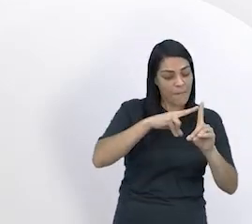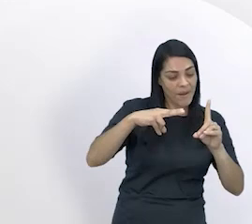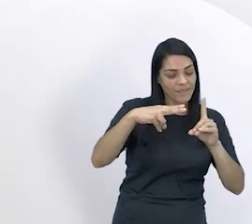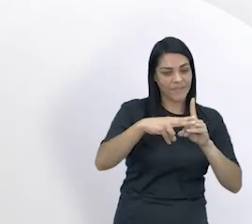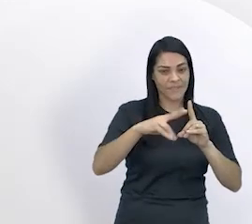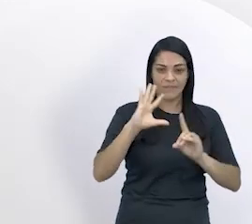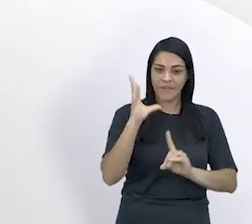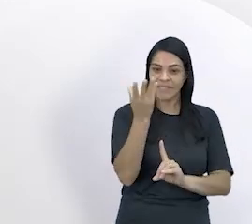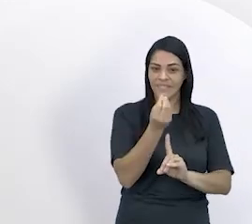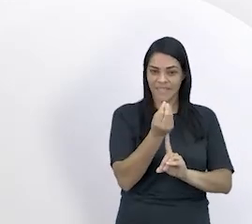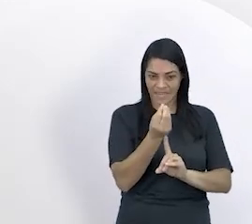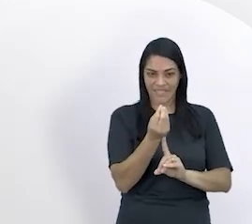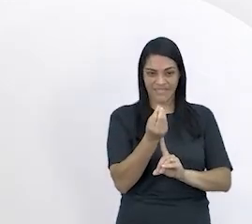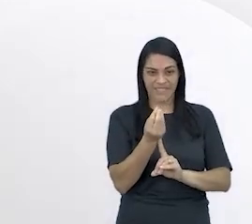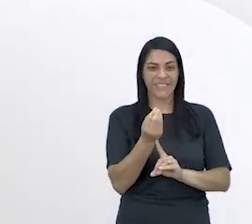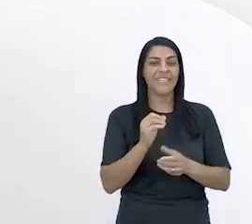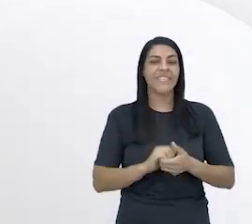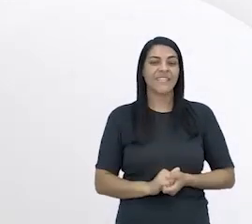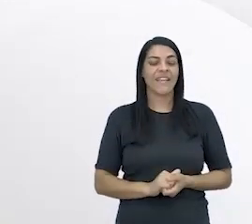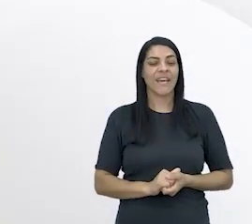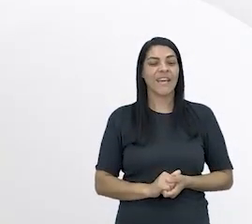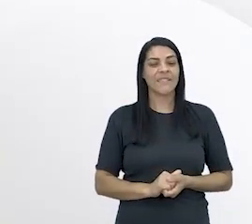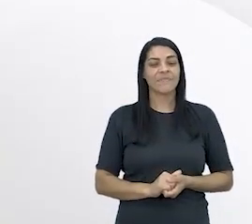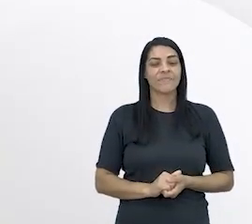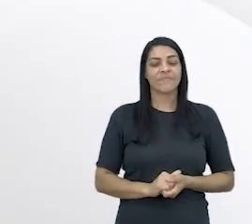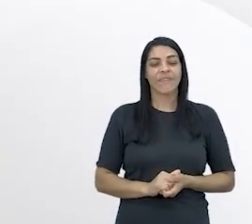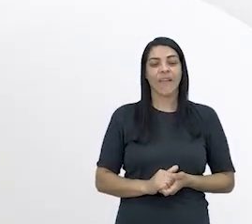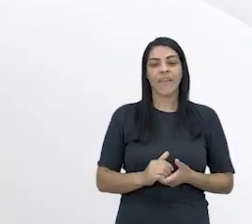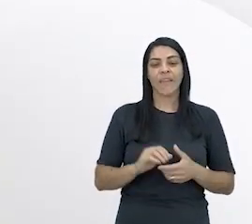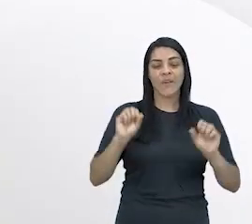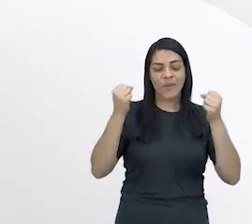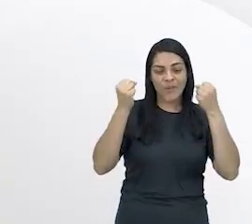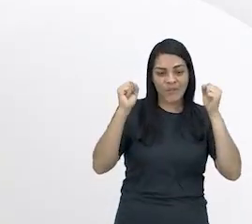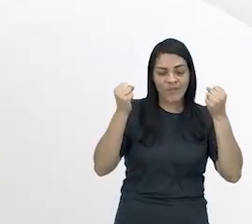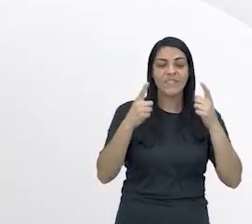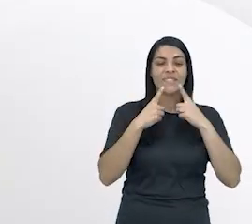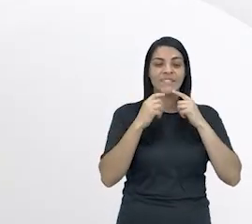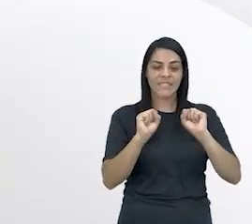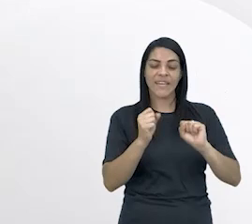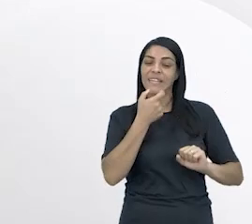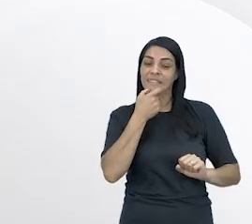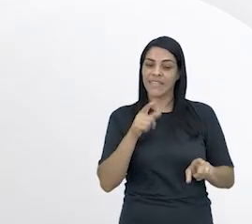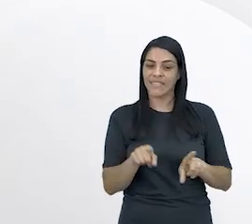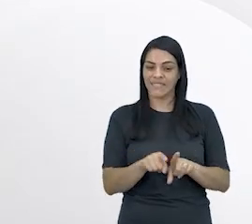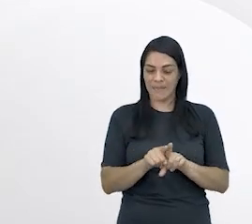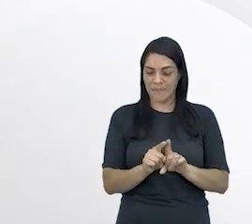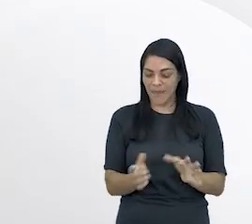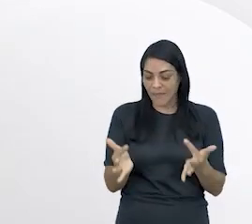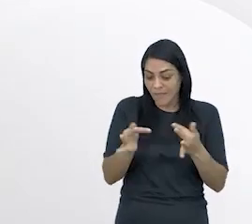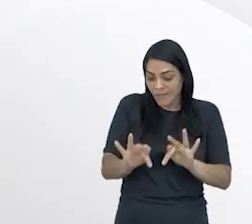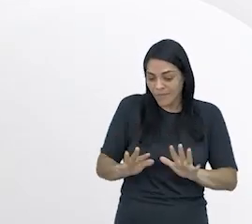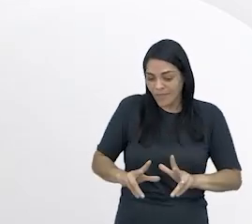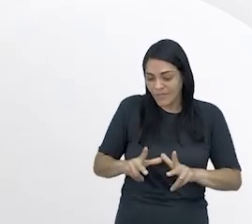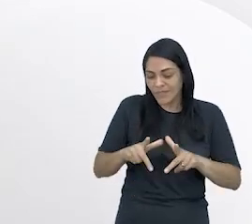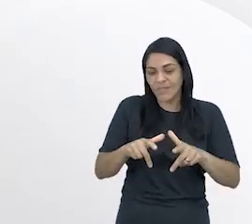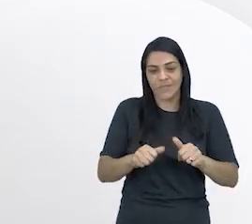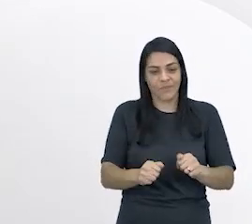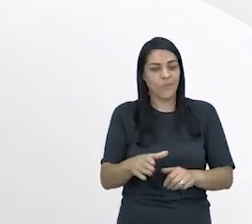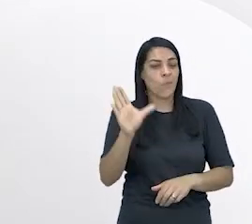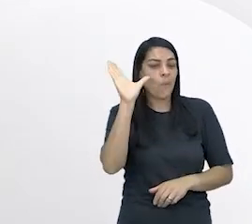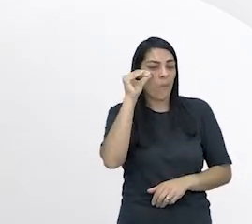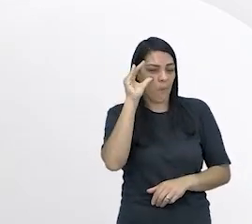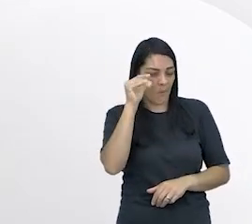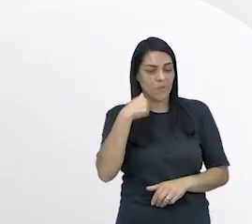arte, educação física, enquanto inglês também vai desenvolver sua pauta. Ao final de tudo isso, fiquei muito curioso,